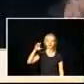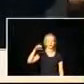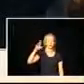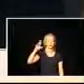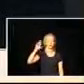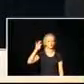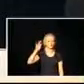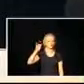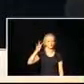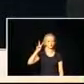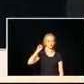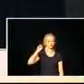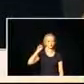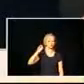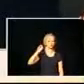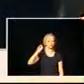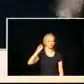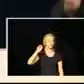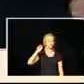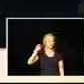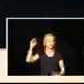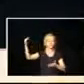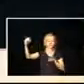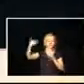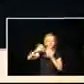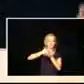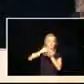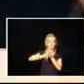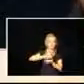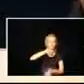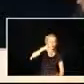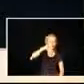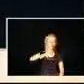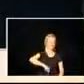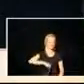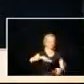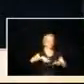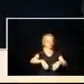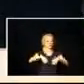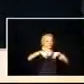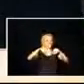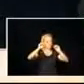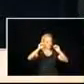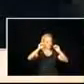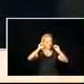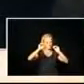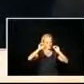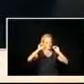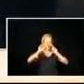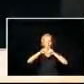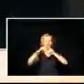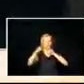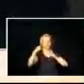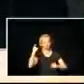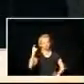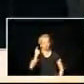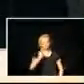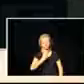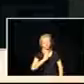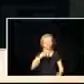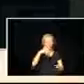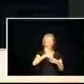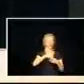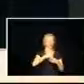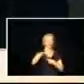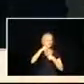e mandar para esta casa para que possamos votar. Então, a Unital tem